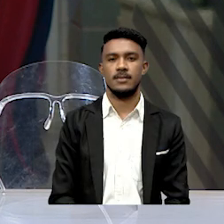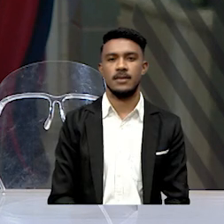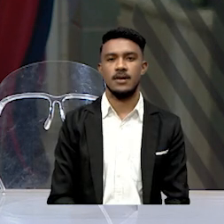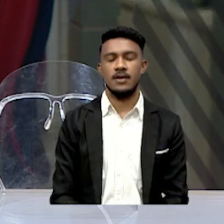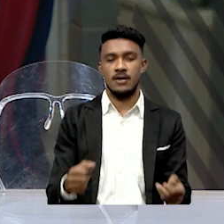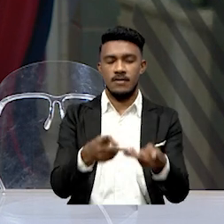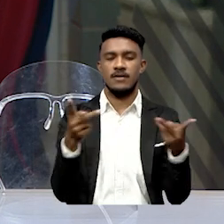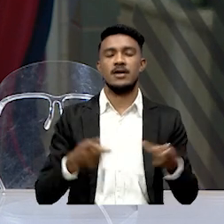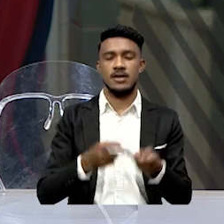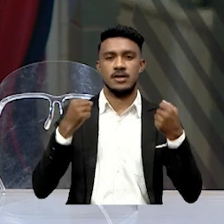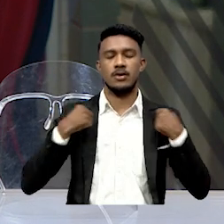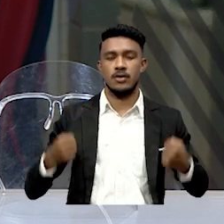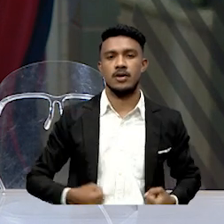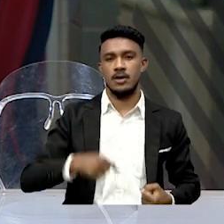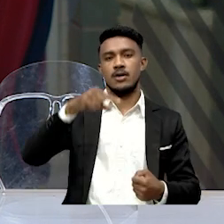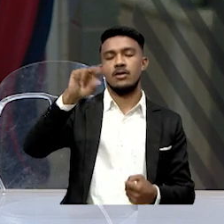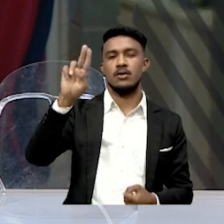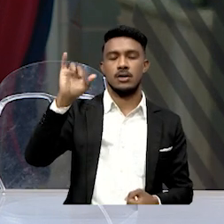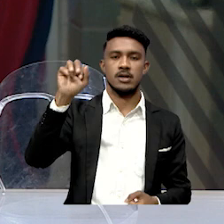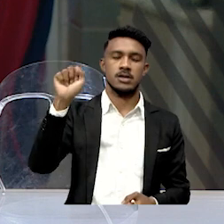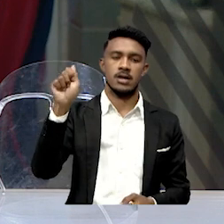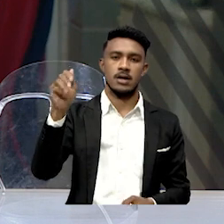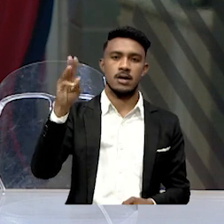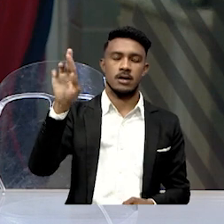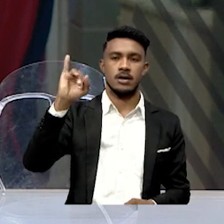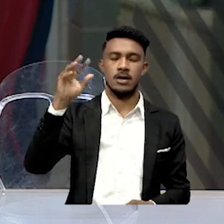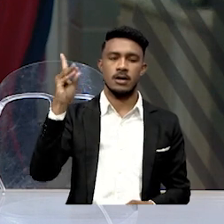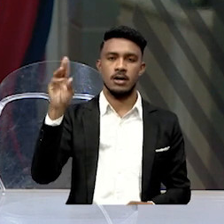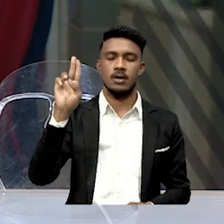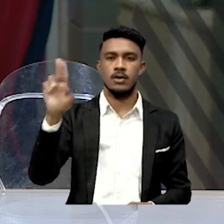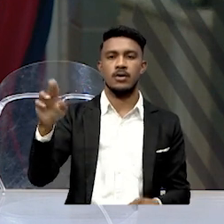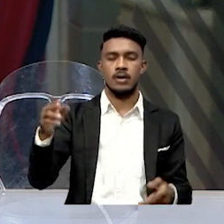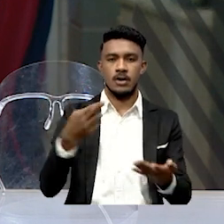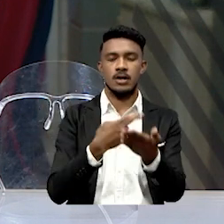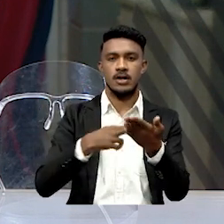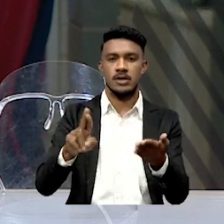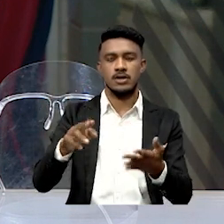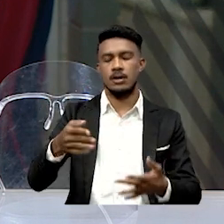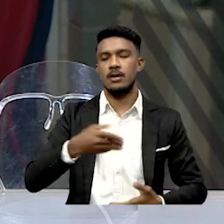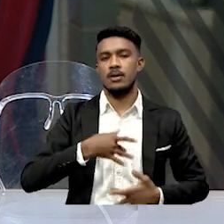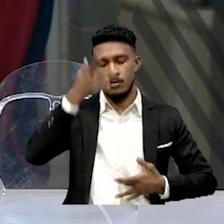Centro Saudi Gisarudo no posto Saudi Manulete resiste moras ispa ho numero as.